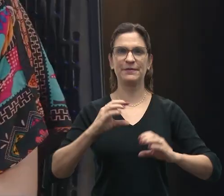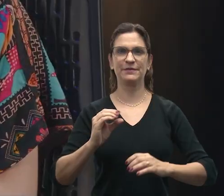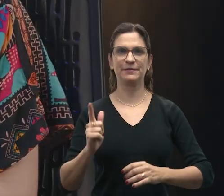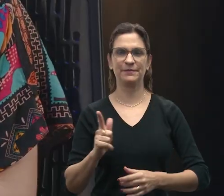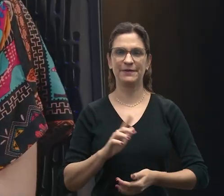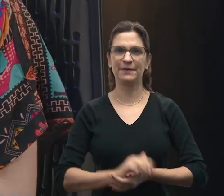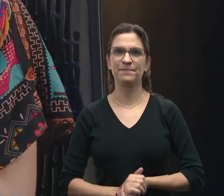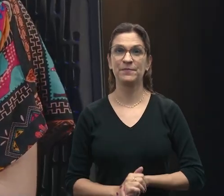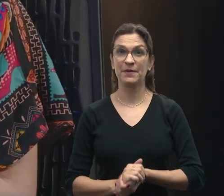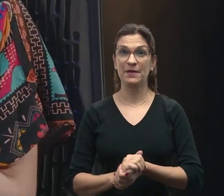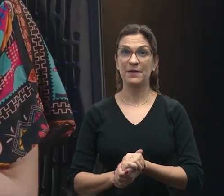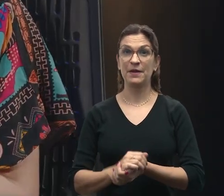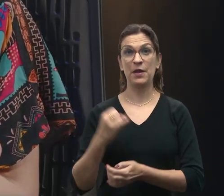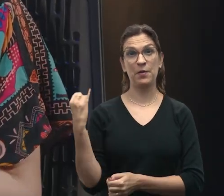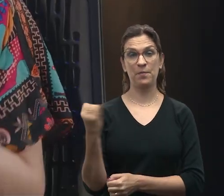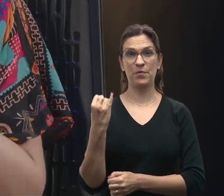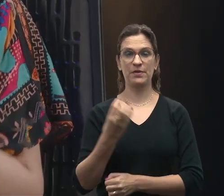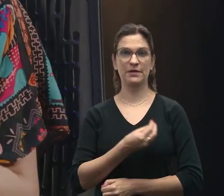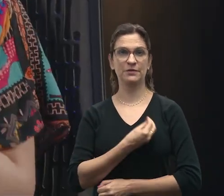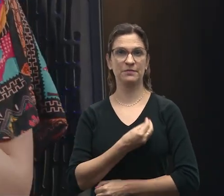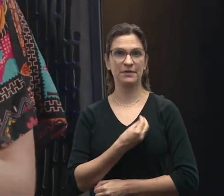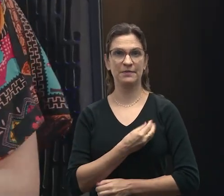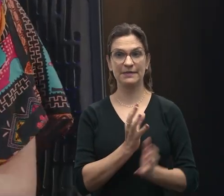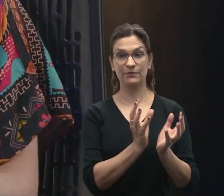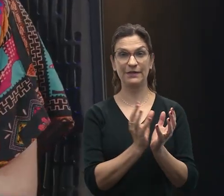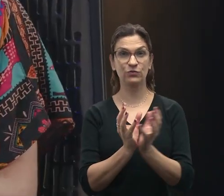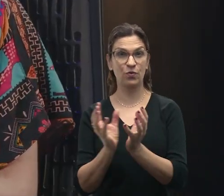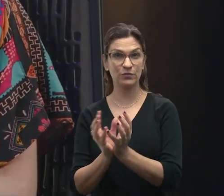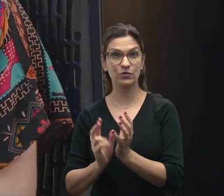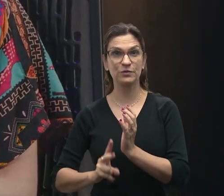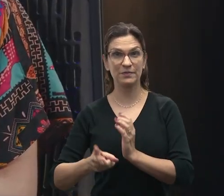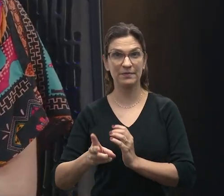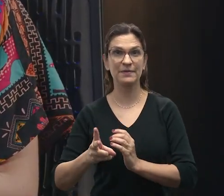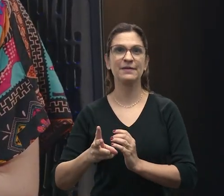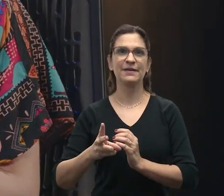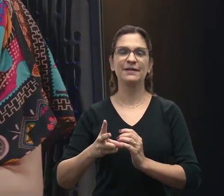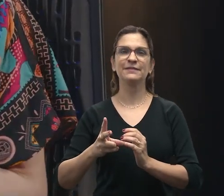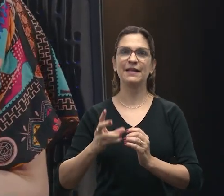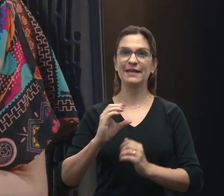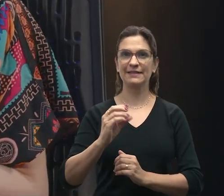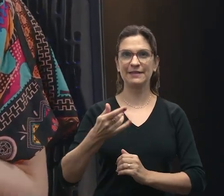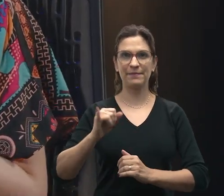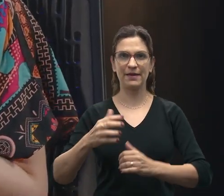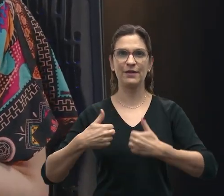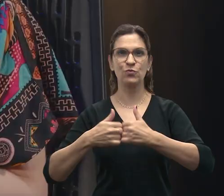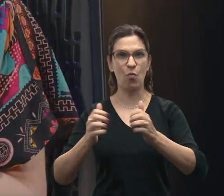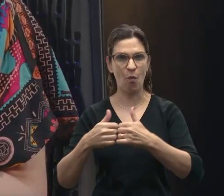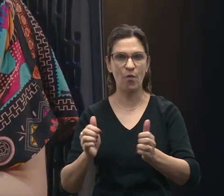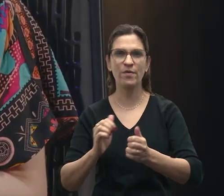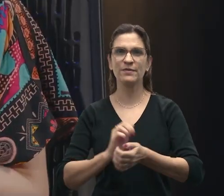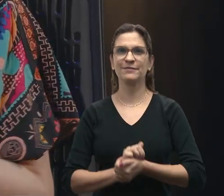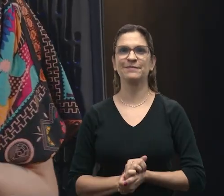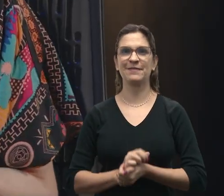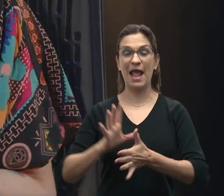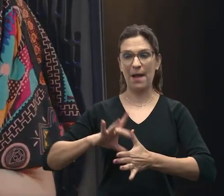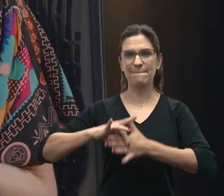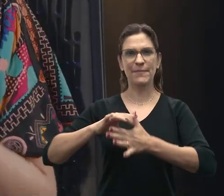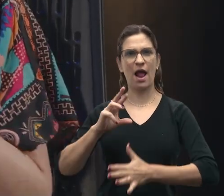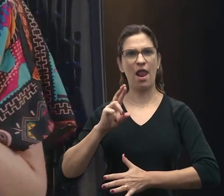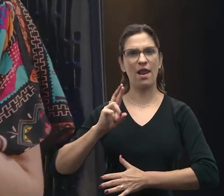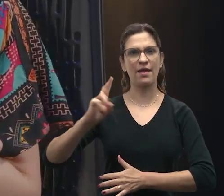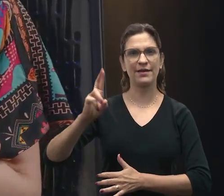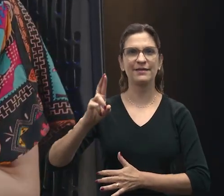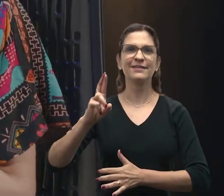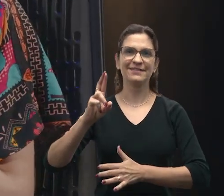forte presença em comissões permanentes e na CPI do transporte público. Uma liderança comprometida com a